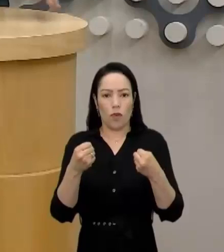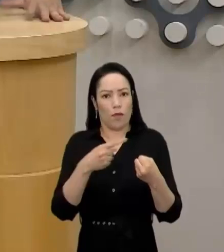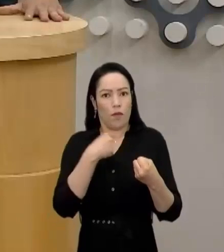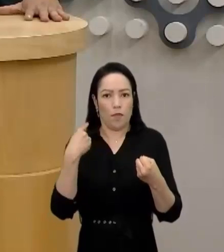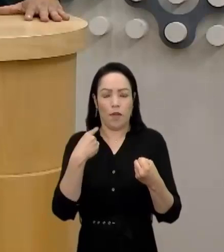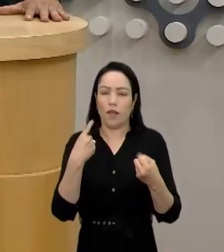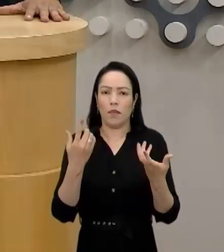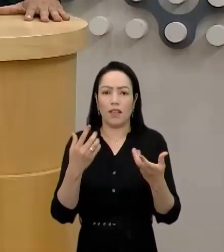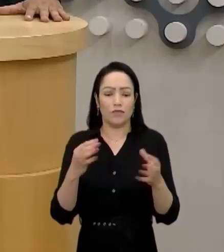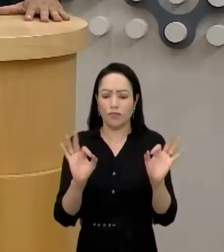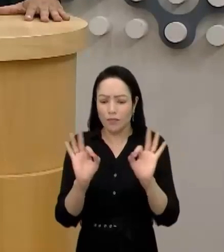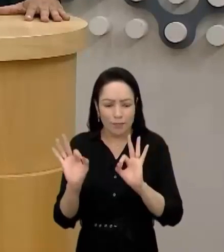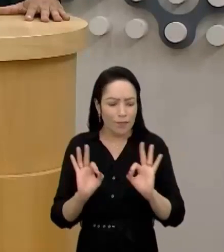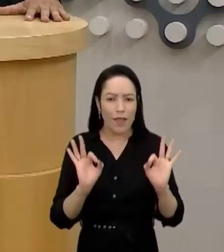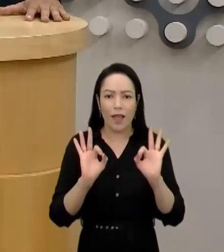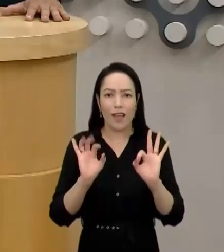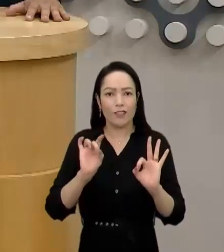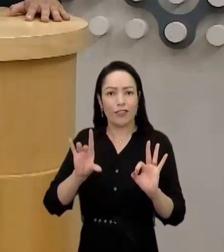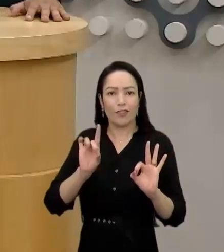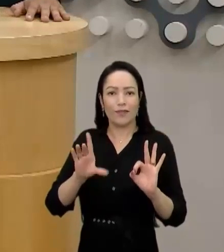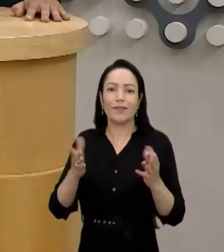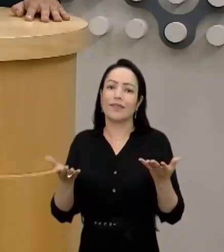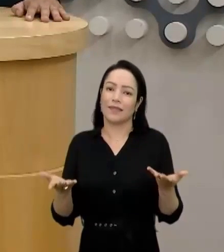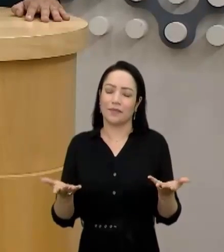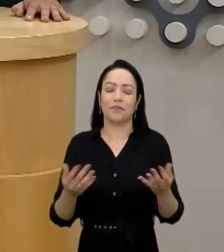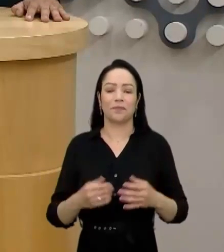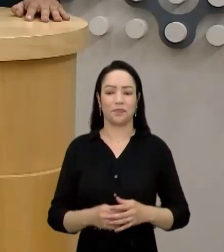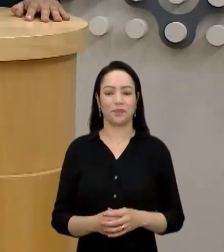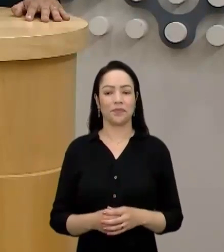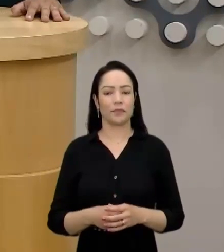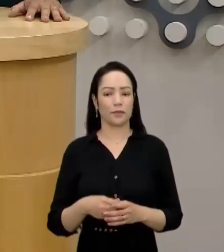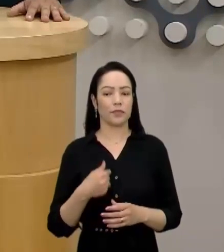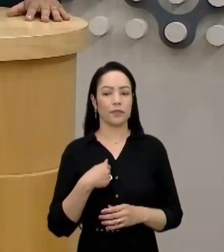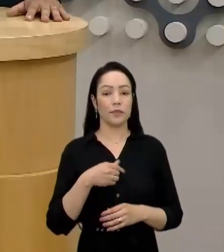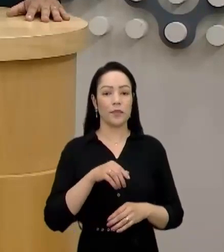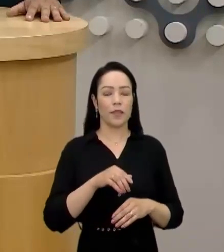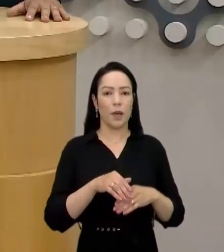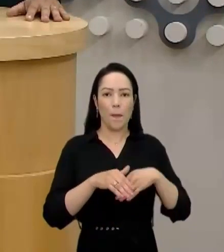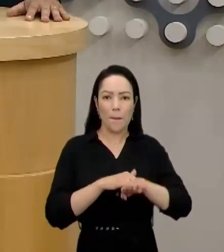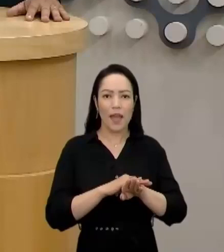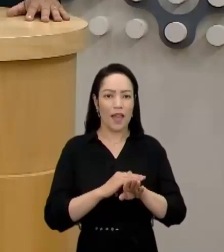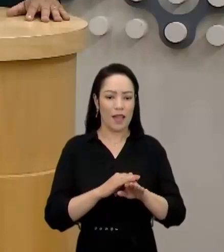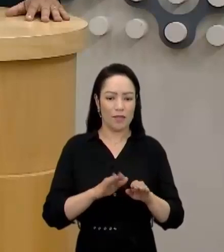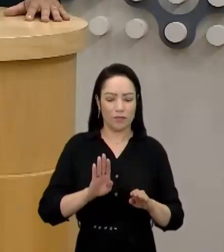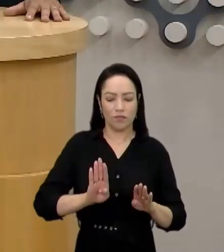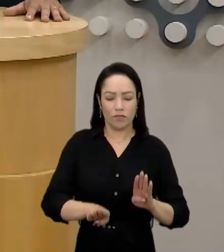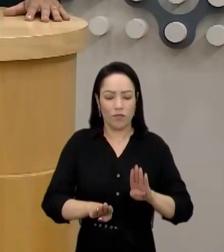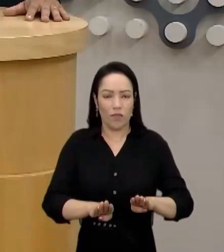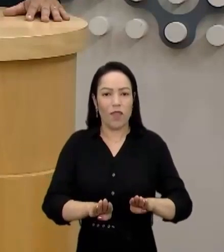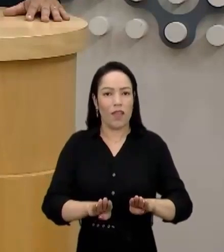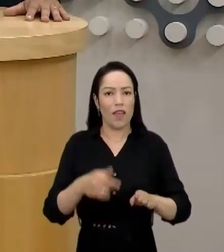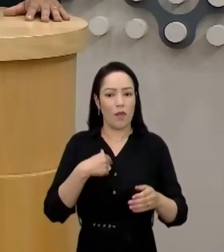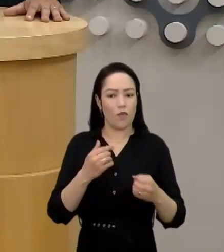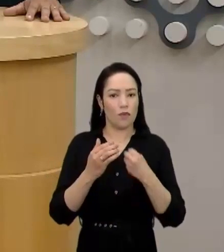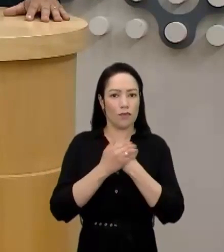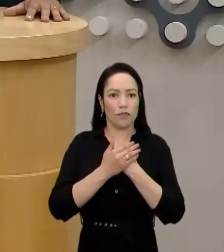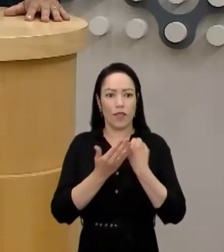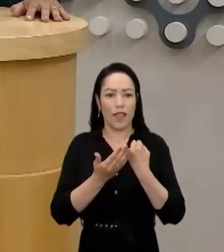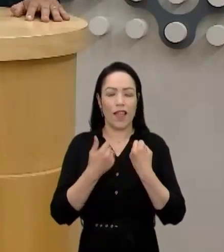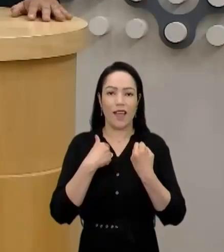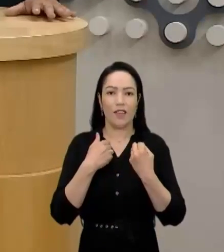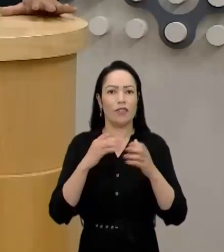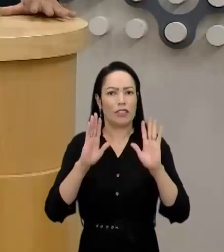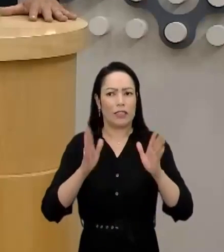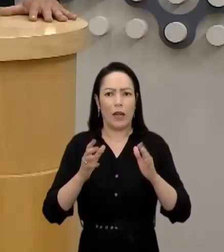né? Geralmente, quando acontece isso comigo, eu ponho o meu pé e eu escondo debaixo do banco. Porque eu já causei um desastre